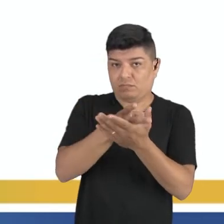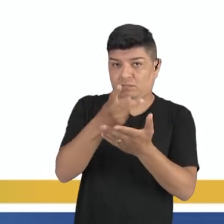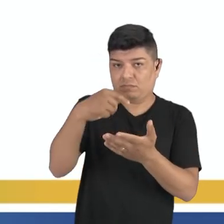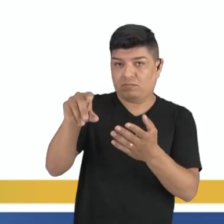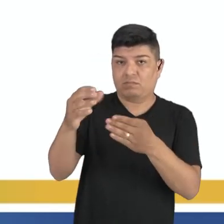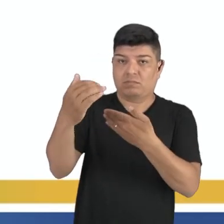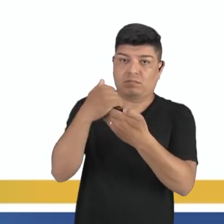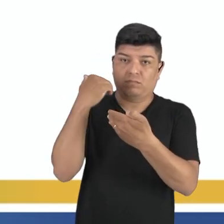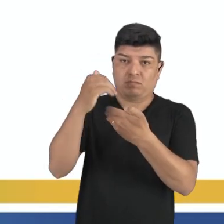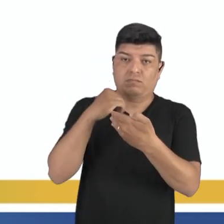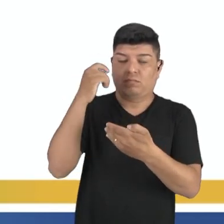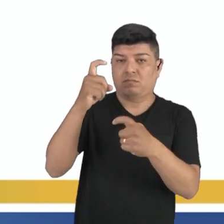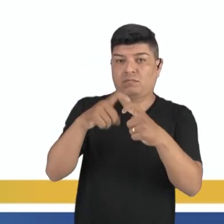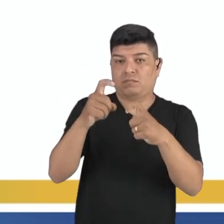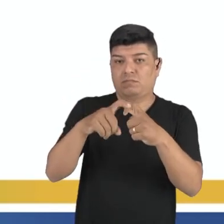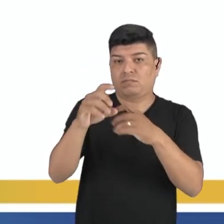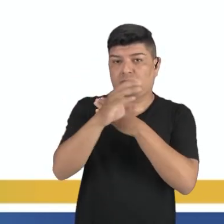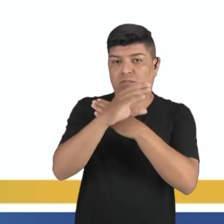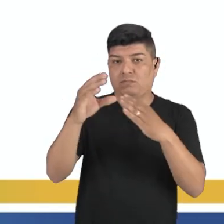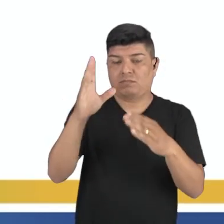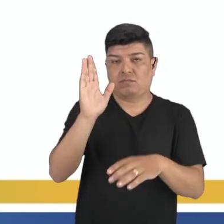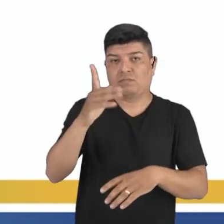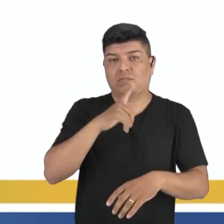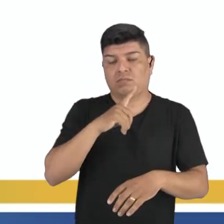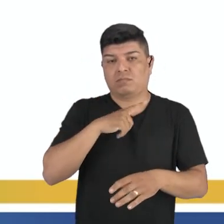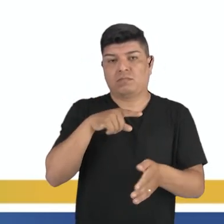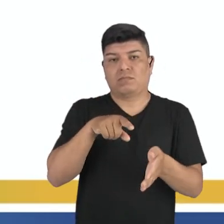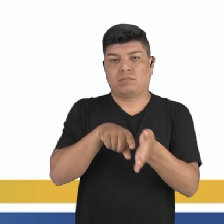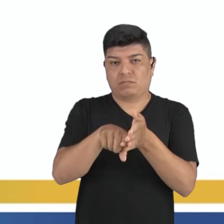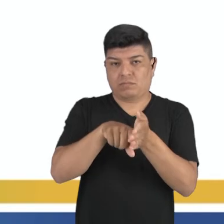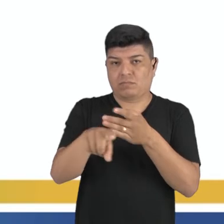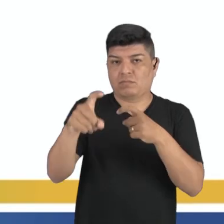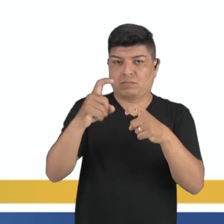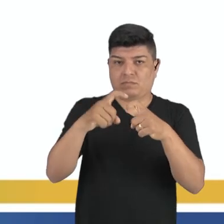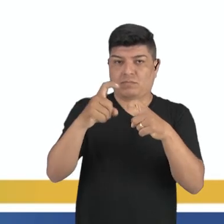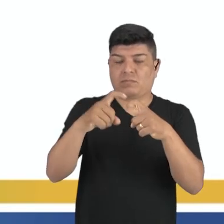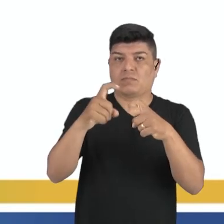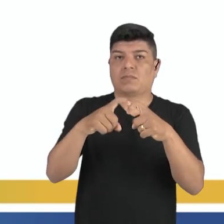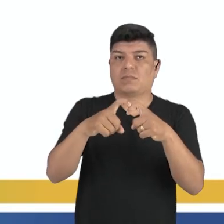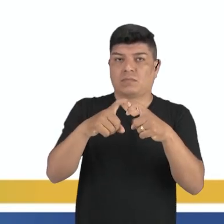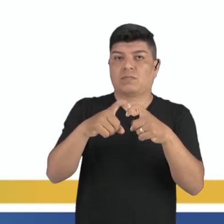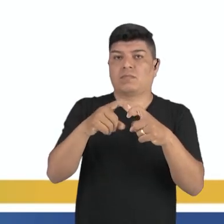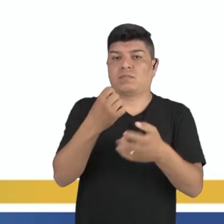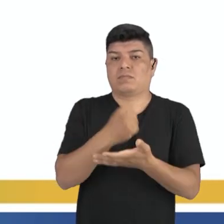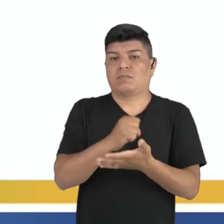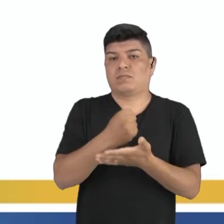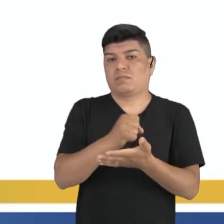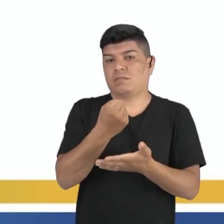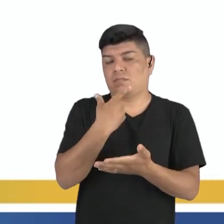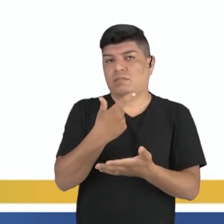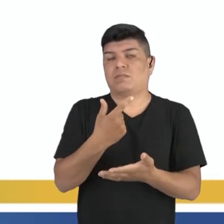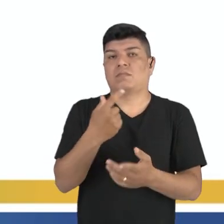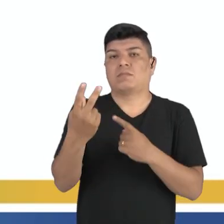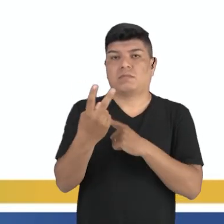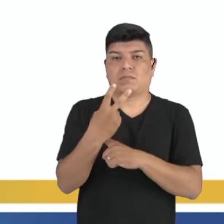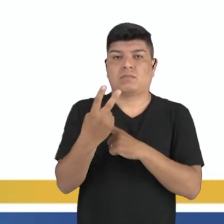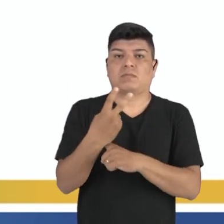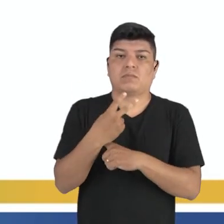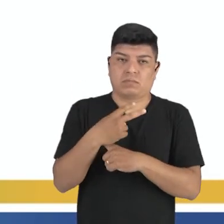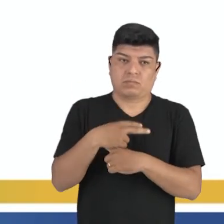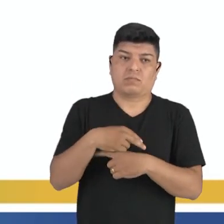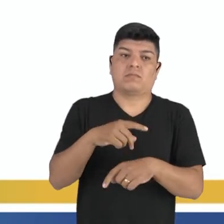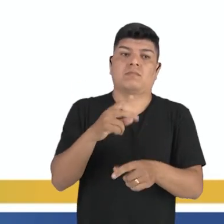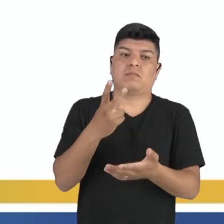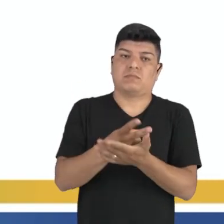né? Principalmente um médico de confiança, que você já está ali se consultando, se medicando ali, tendo atendimento periódico,